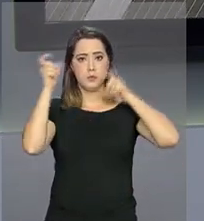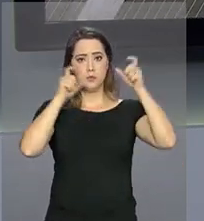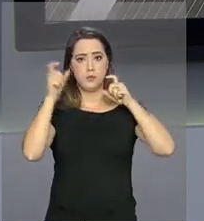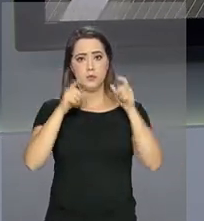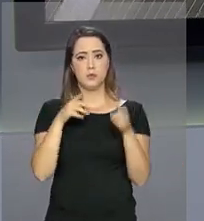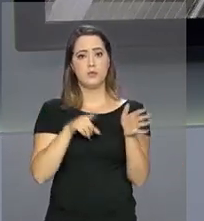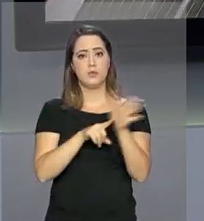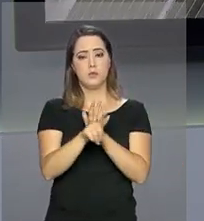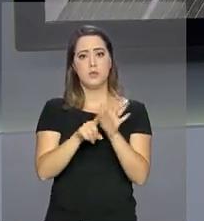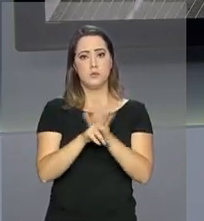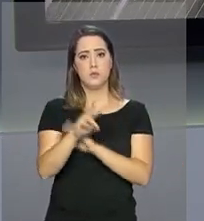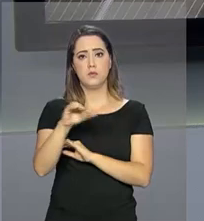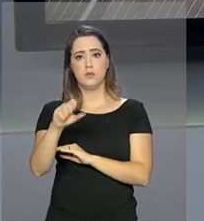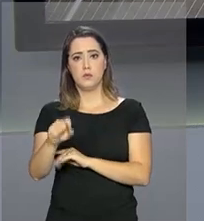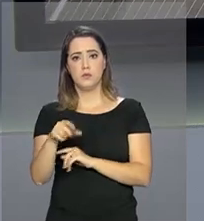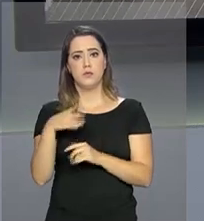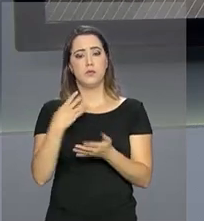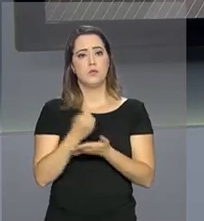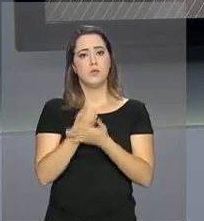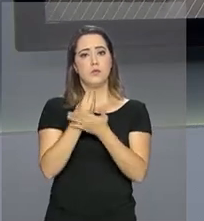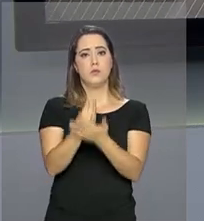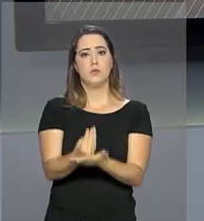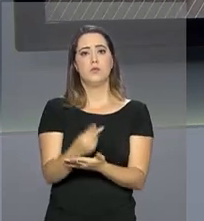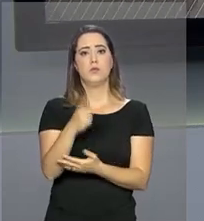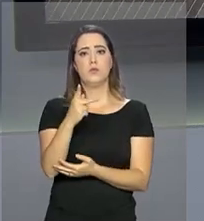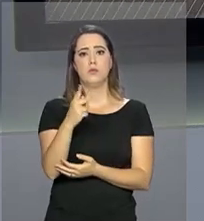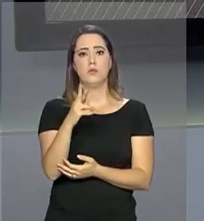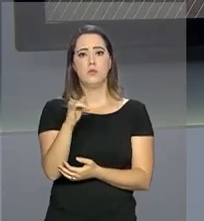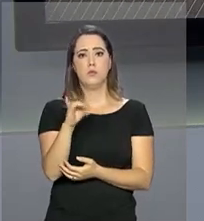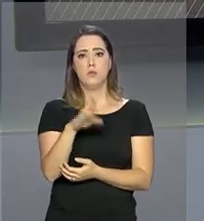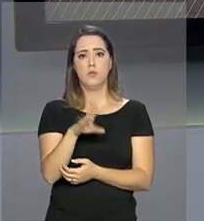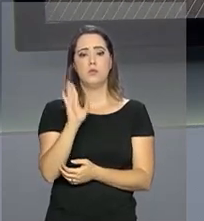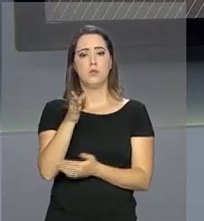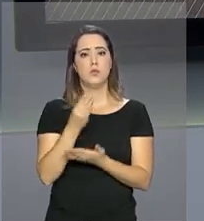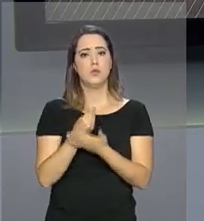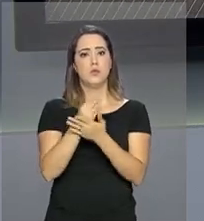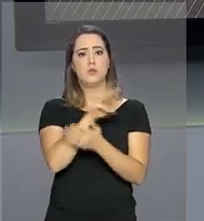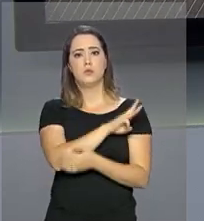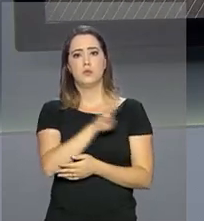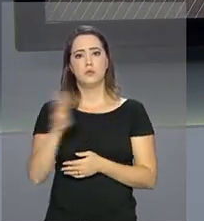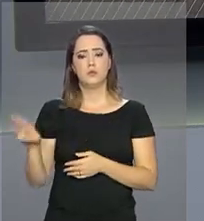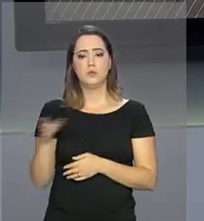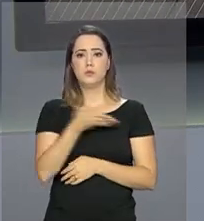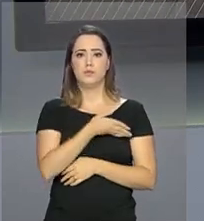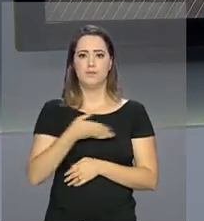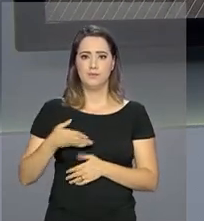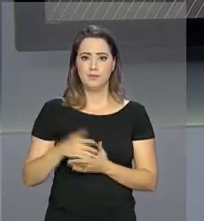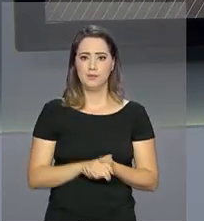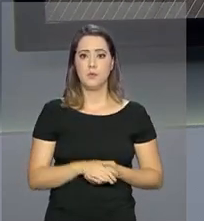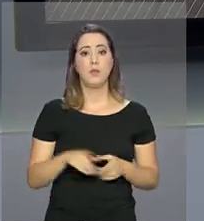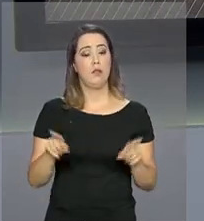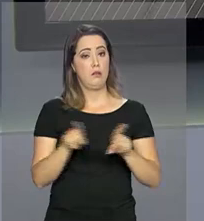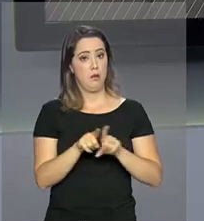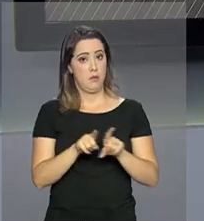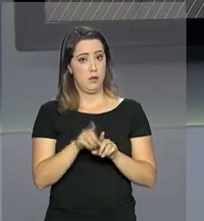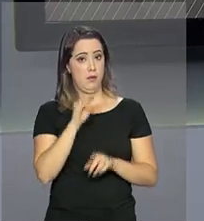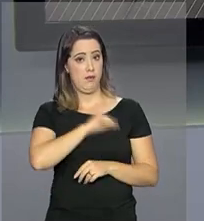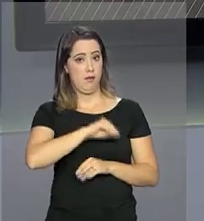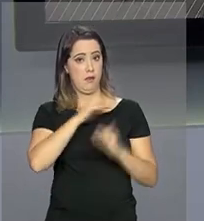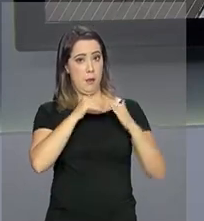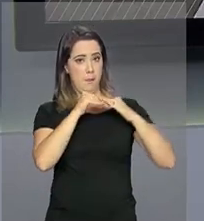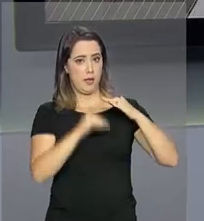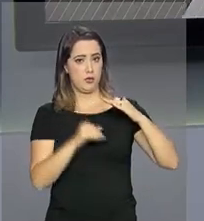estar atentos a consulta às vagas disponíveis no prouni já estão na página do programa na internet além de renda